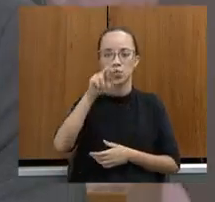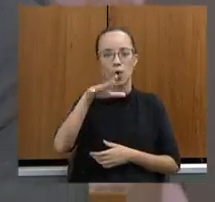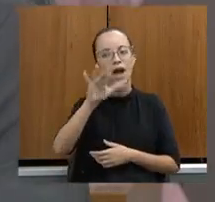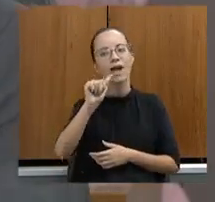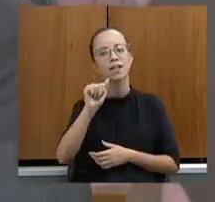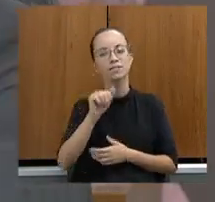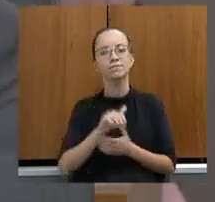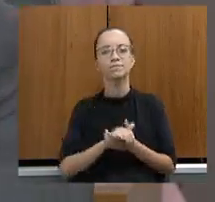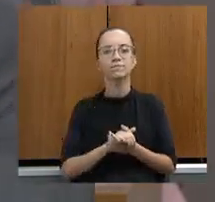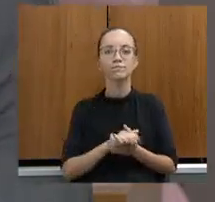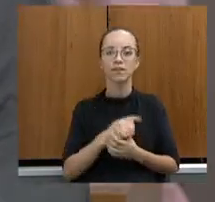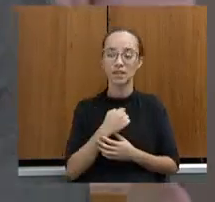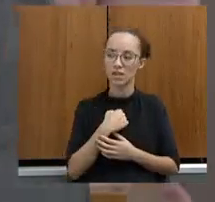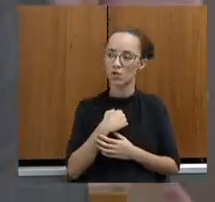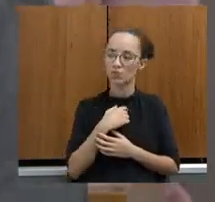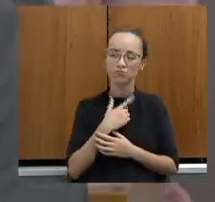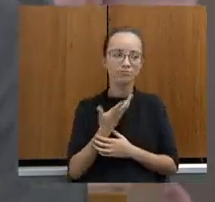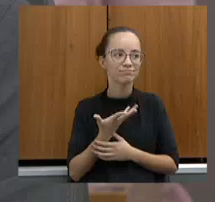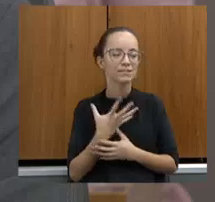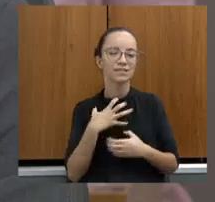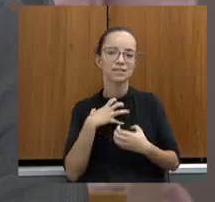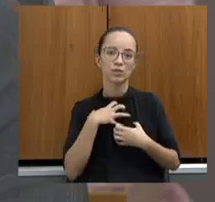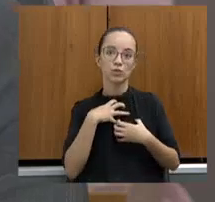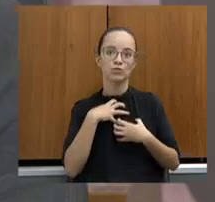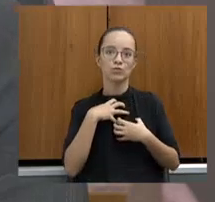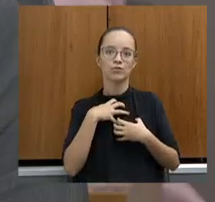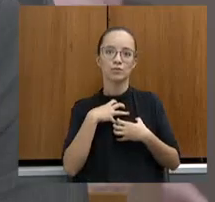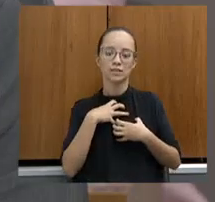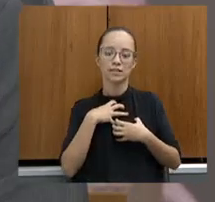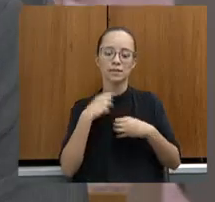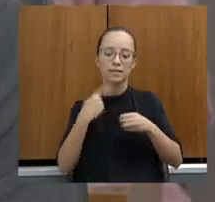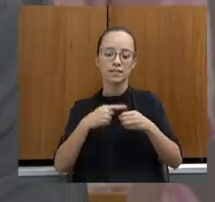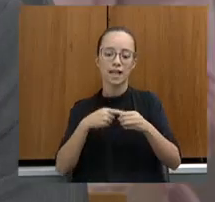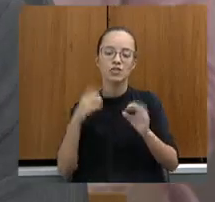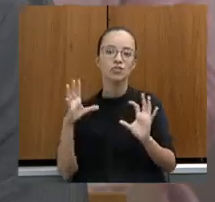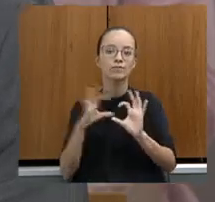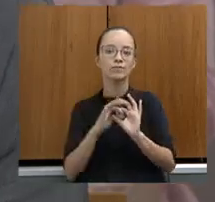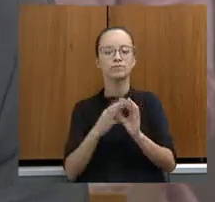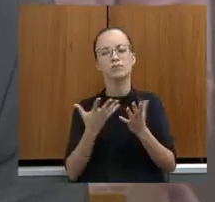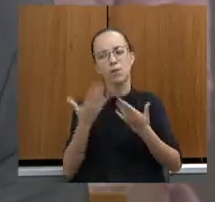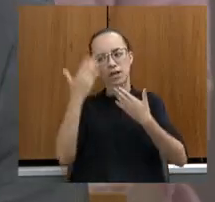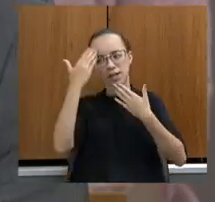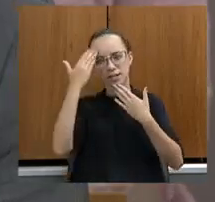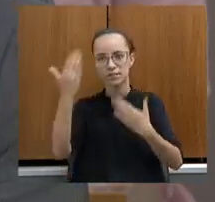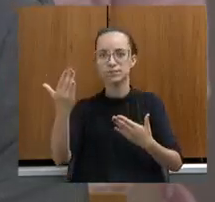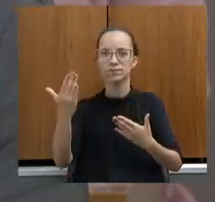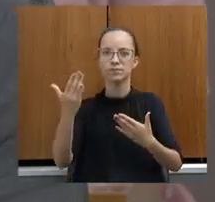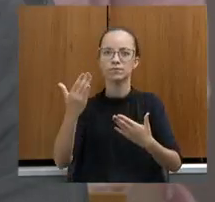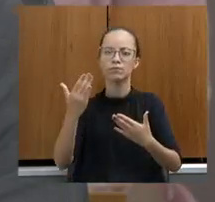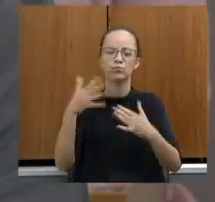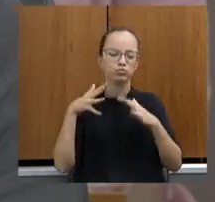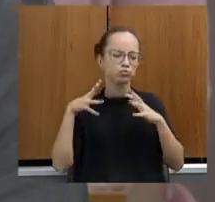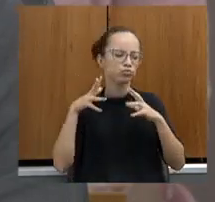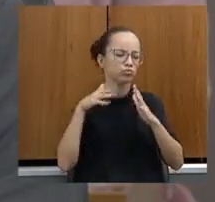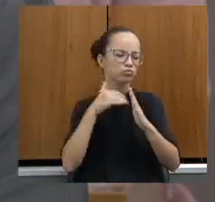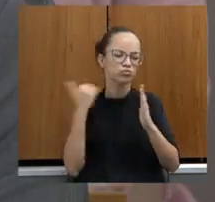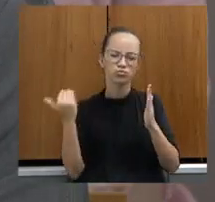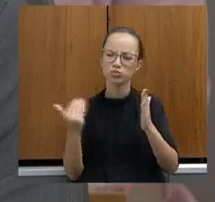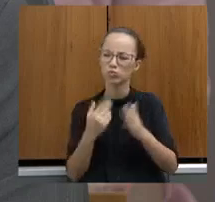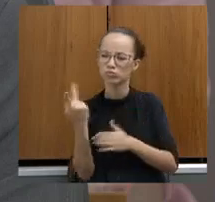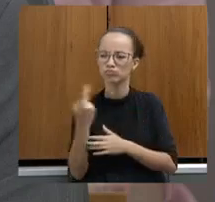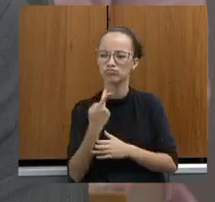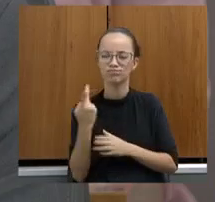eu que sou quase um filho de Januária então agradecer muito por tudo que nós passamos aqui